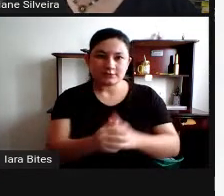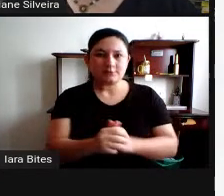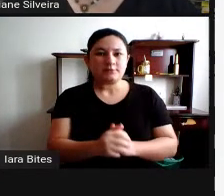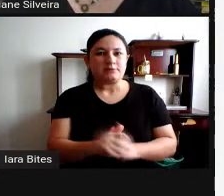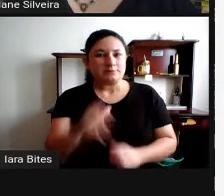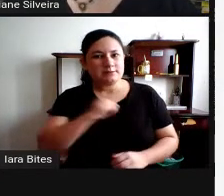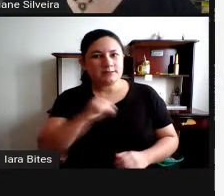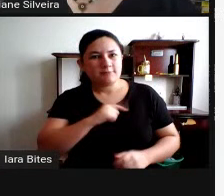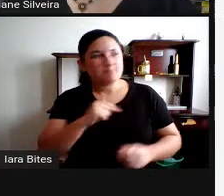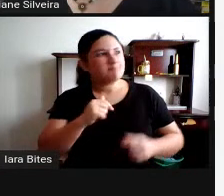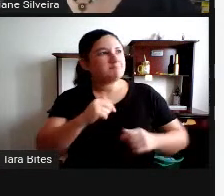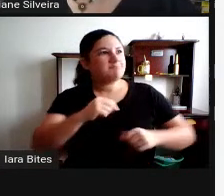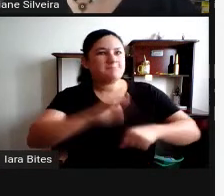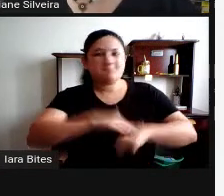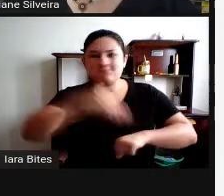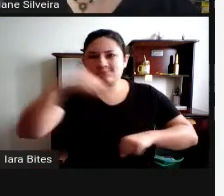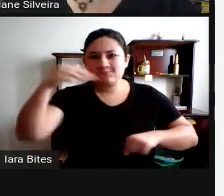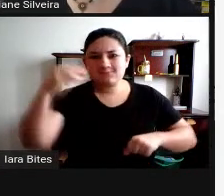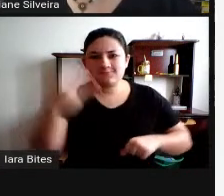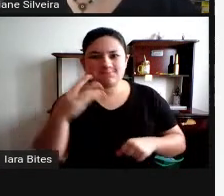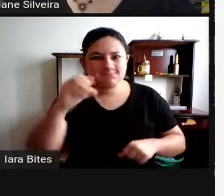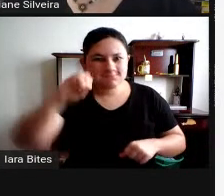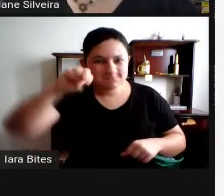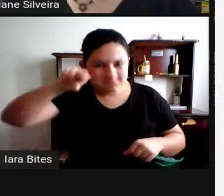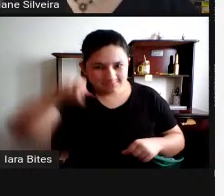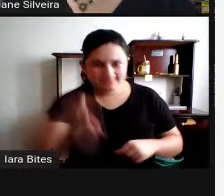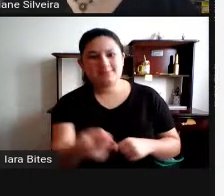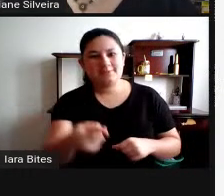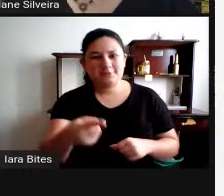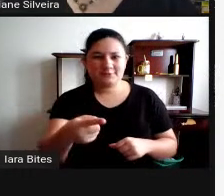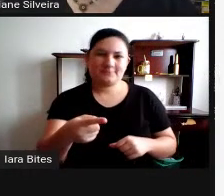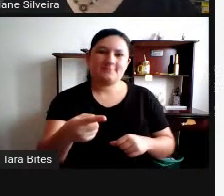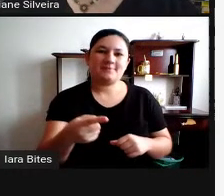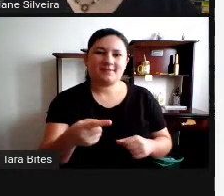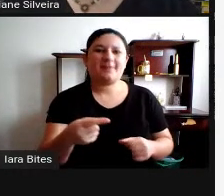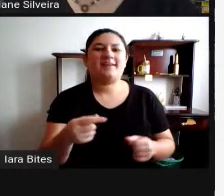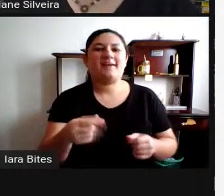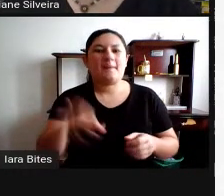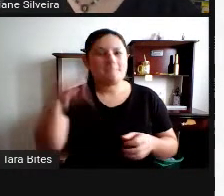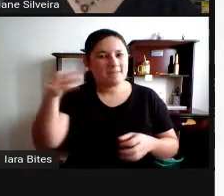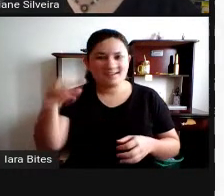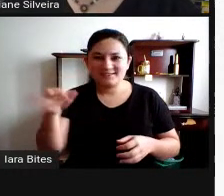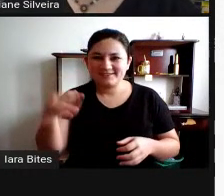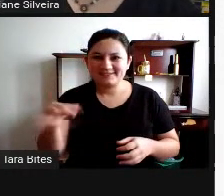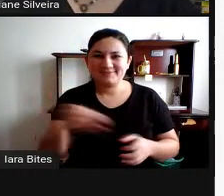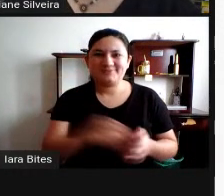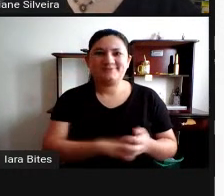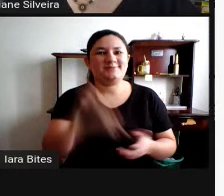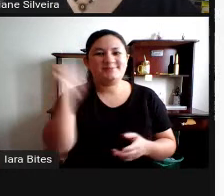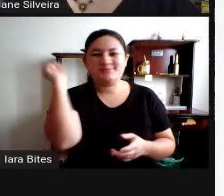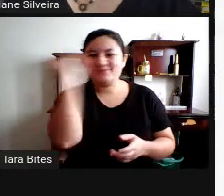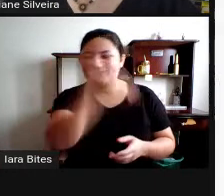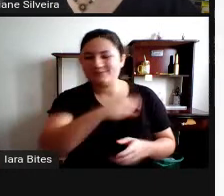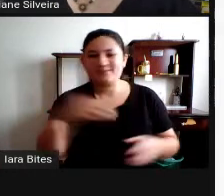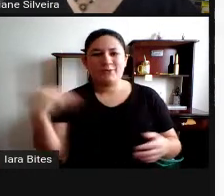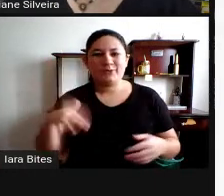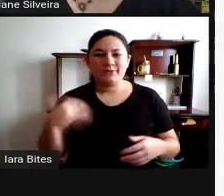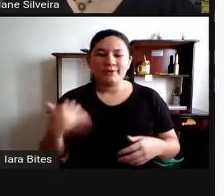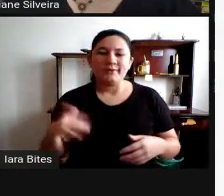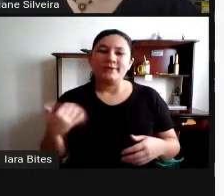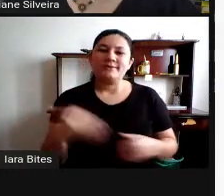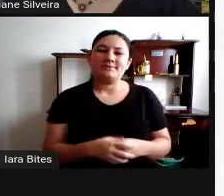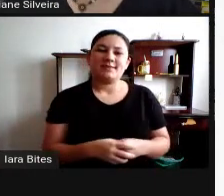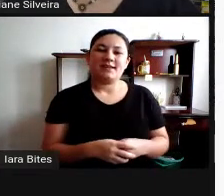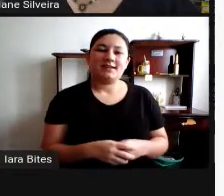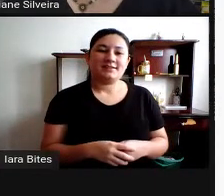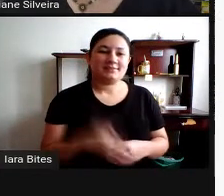escritas, ele tem a primeira publicação em 1879, um livro difícil de ler, e tem